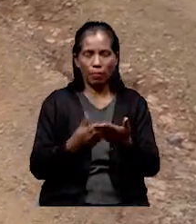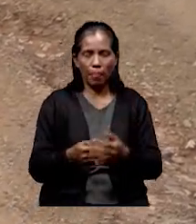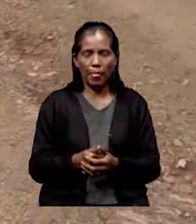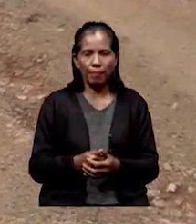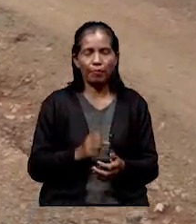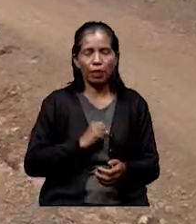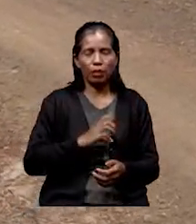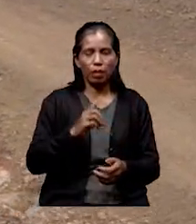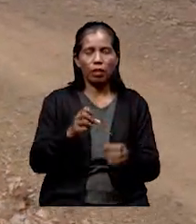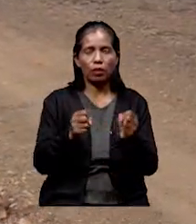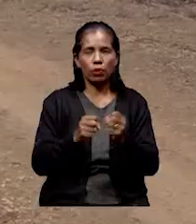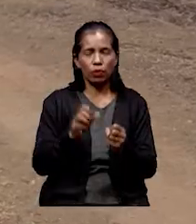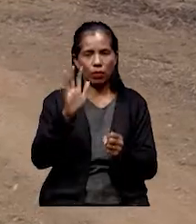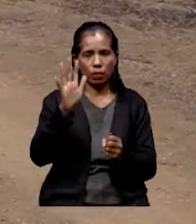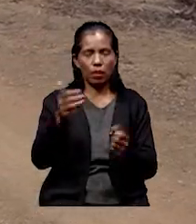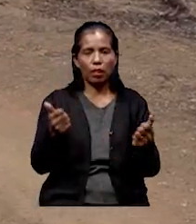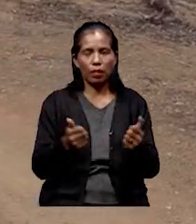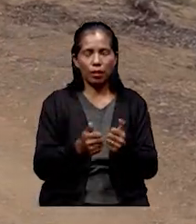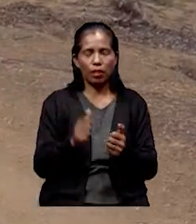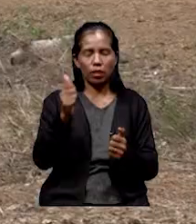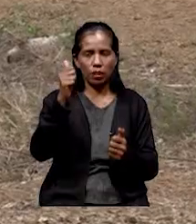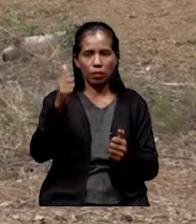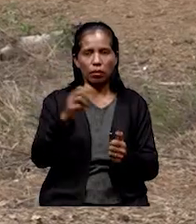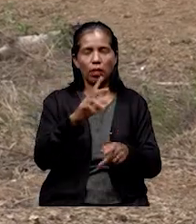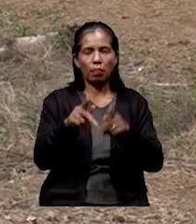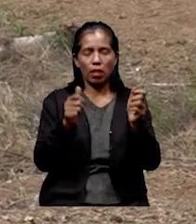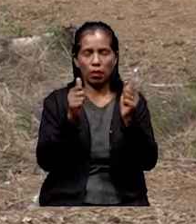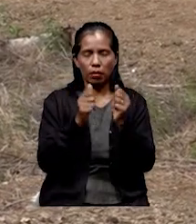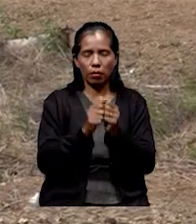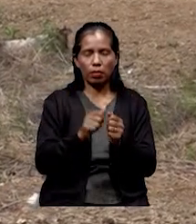iha suku Lima, aldeia Sanulu, ho total populasaun